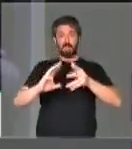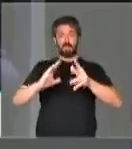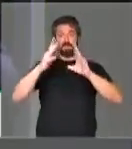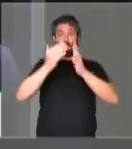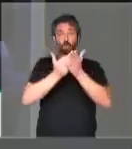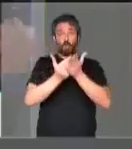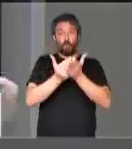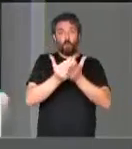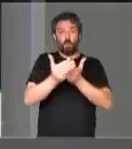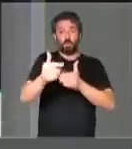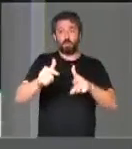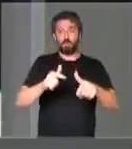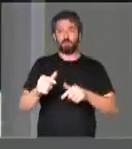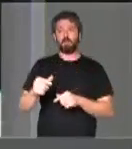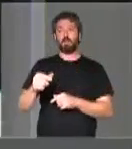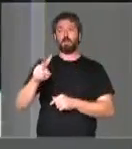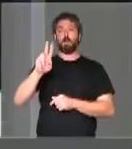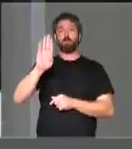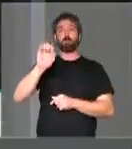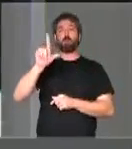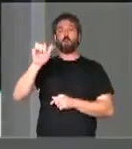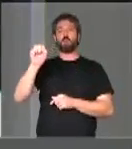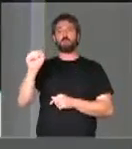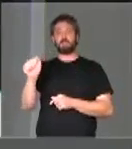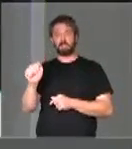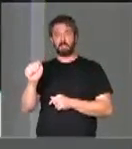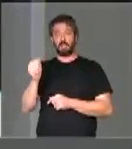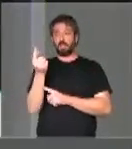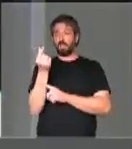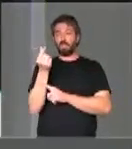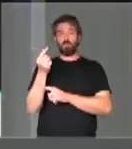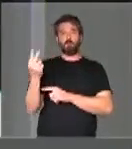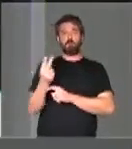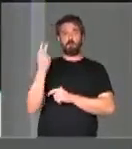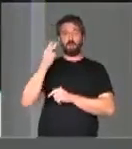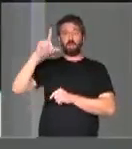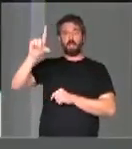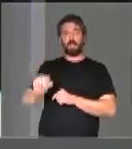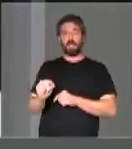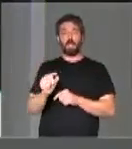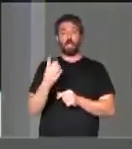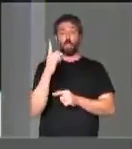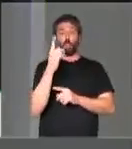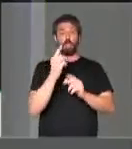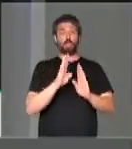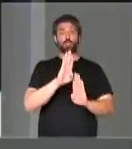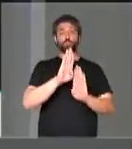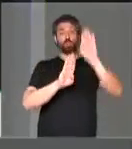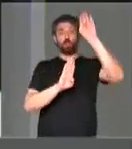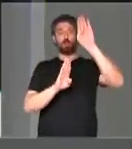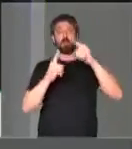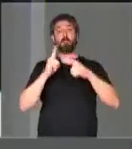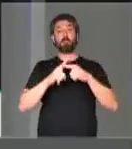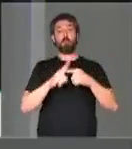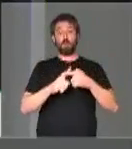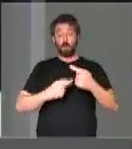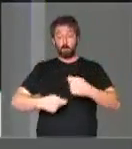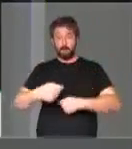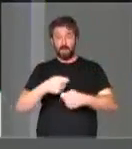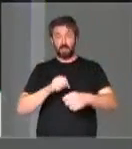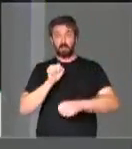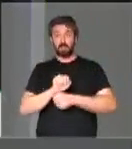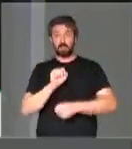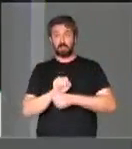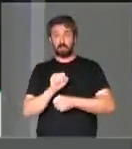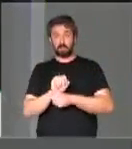começa a funcionar, a bolsa caia, o dólar suba, porque o mercado que espera essa